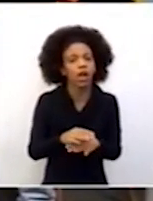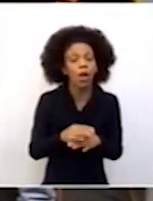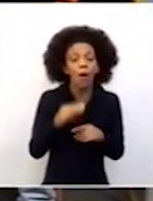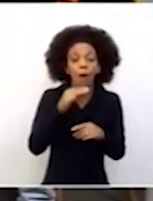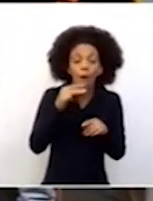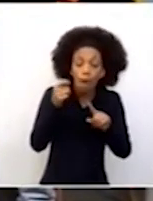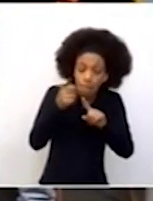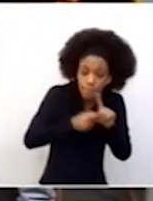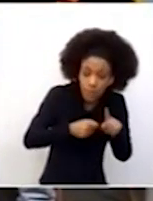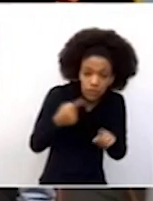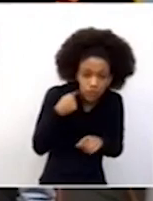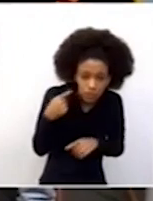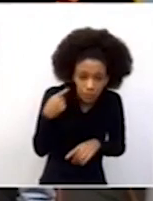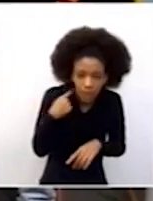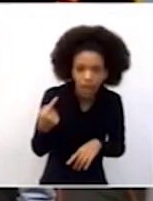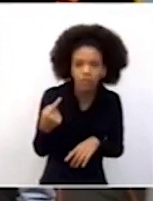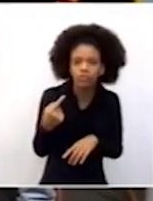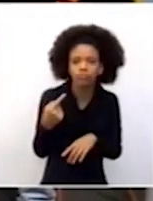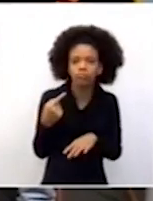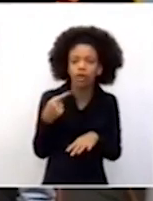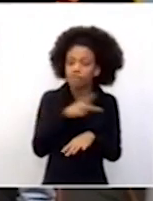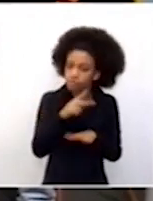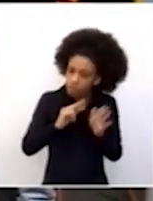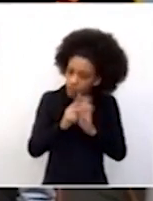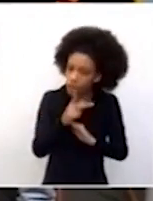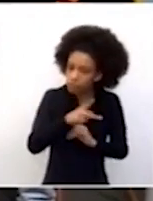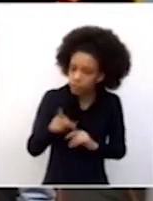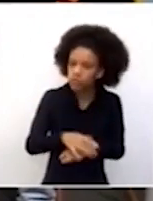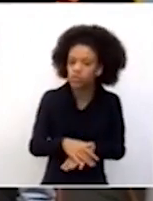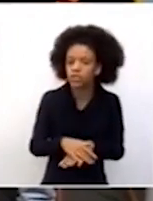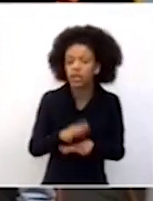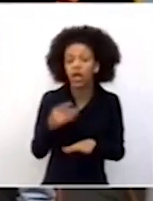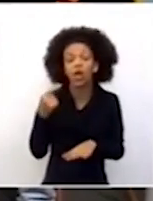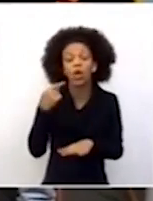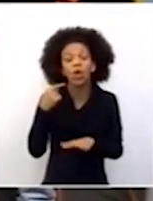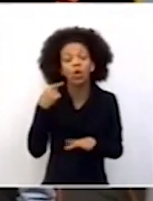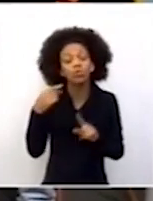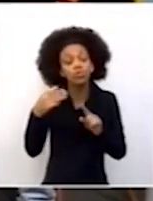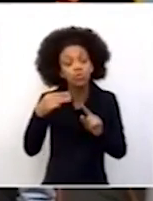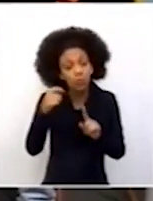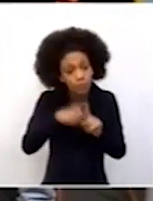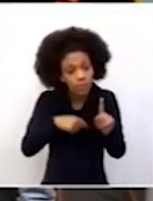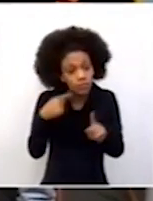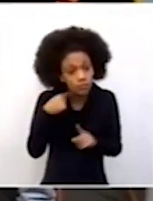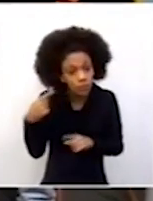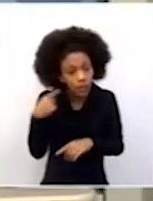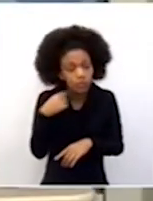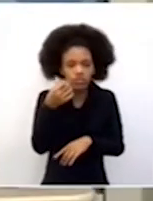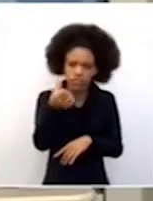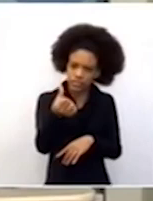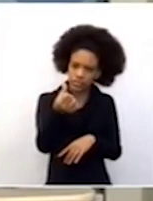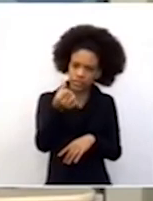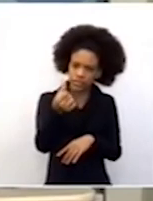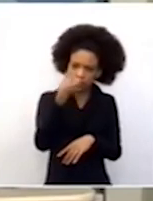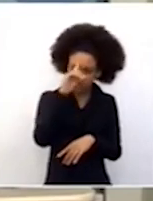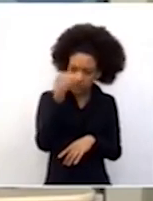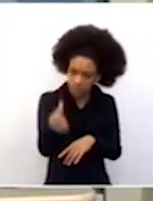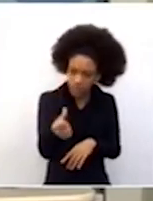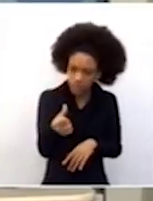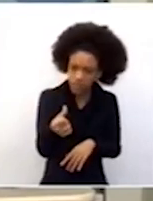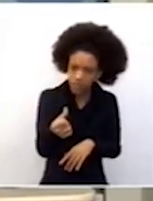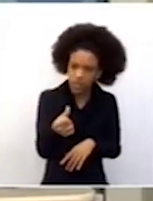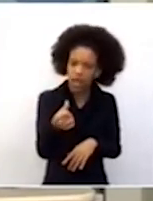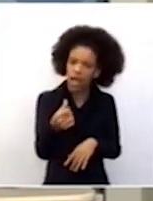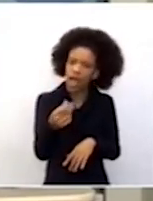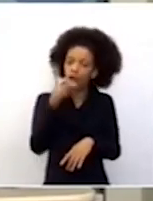né, assim, muitos professores já sabem, né, e também recordar que no mês de maio, eu sabia que no mês de maio, dia 6 de maio, é Dia Nacional da Matemática,